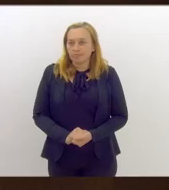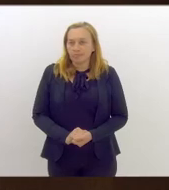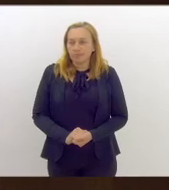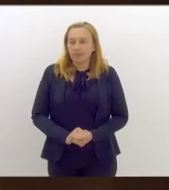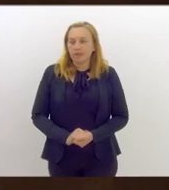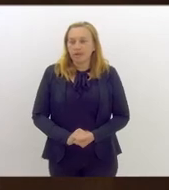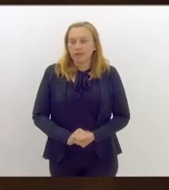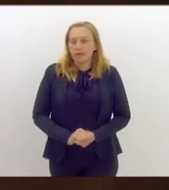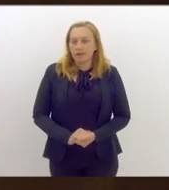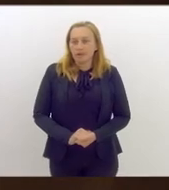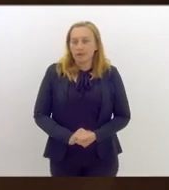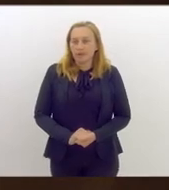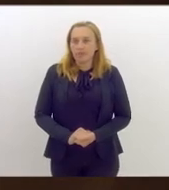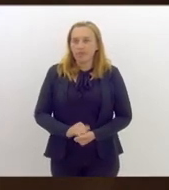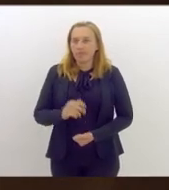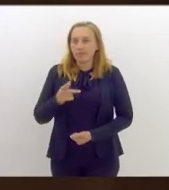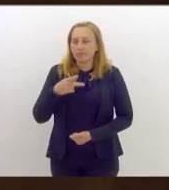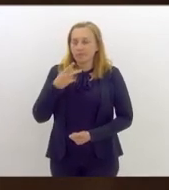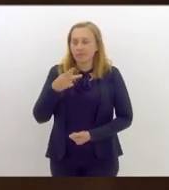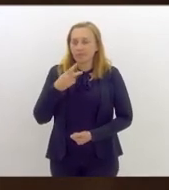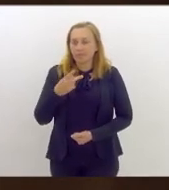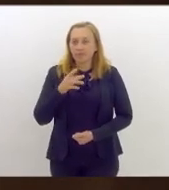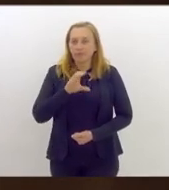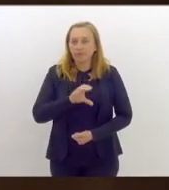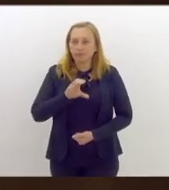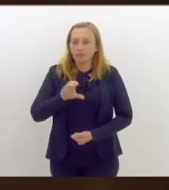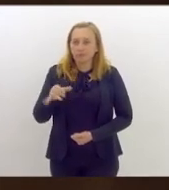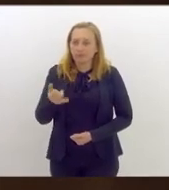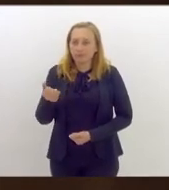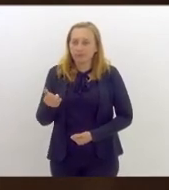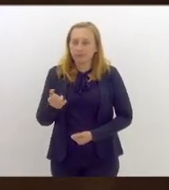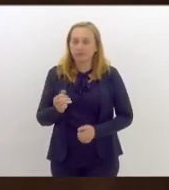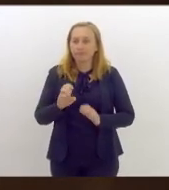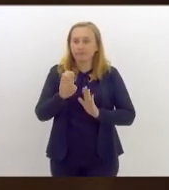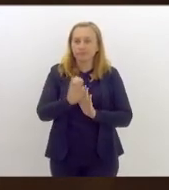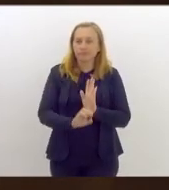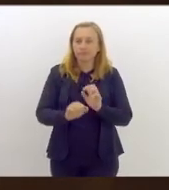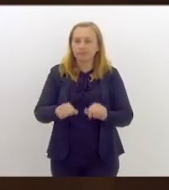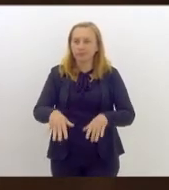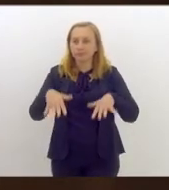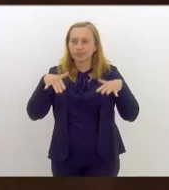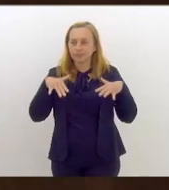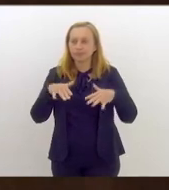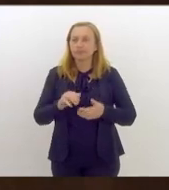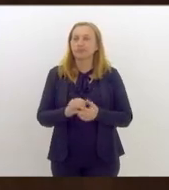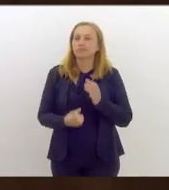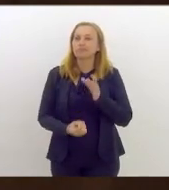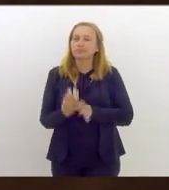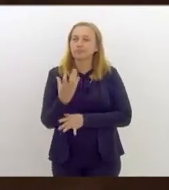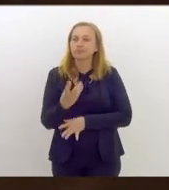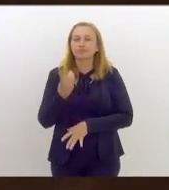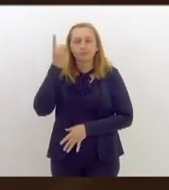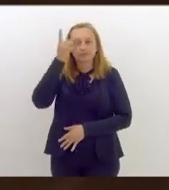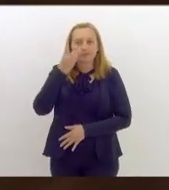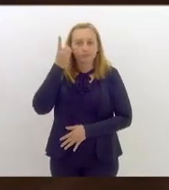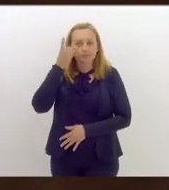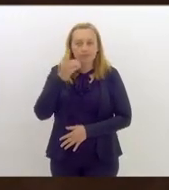emitindo o parecer da CCJ, as emendas de plenário, produzido pelo deputado Chico